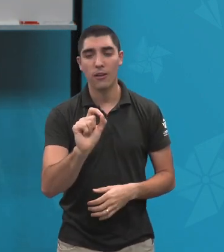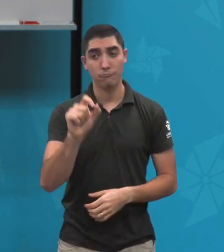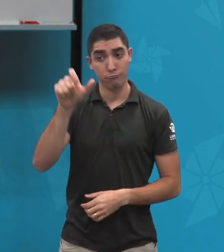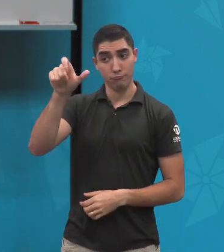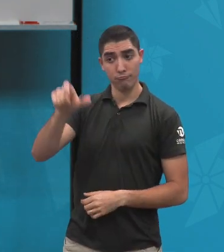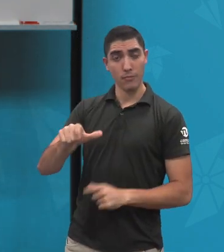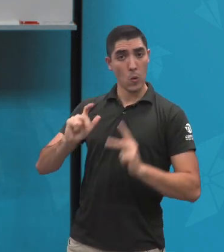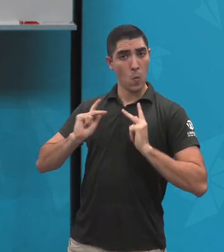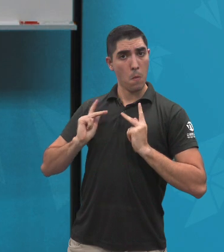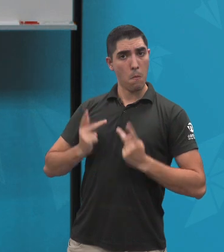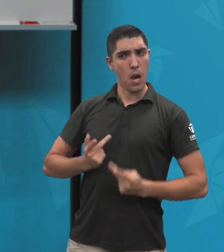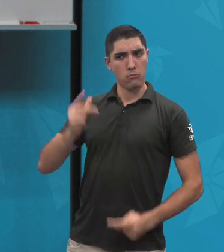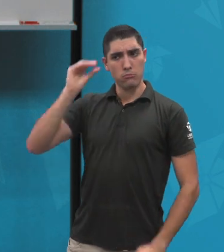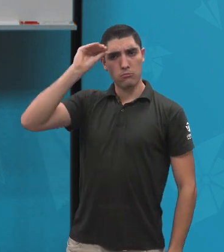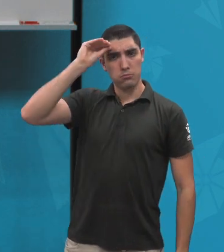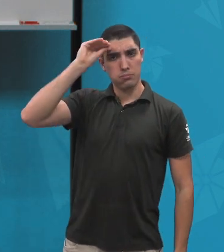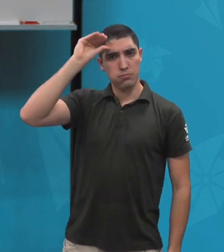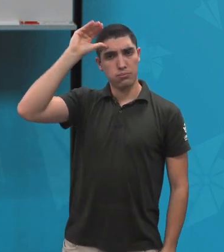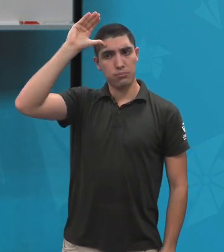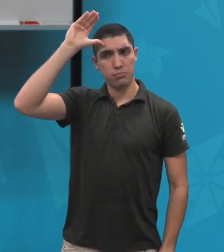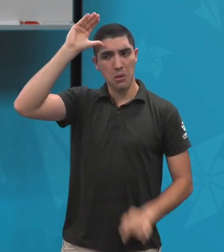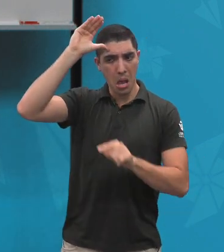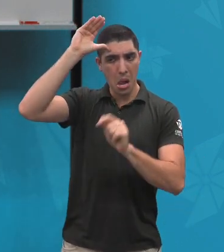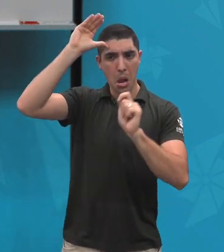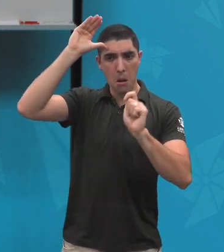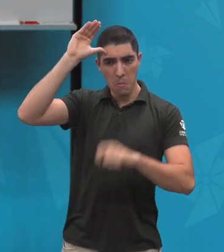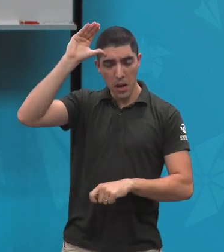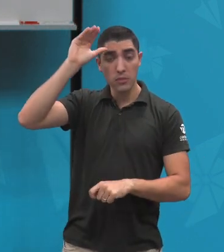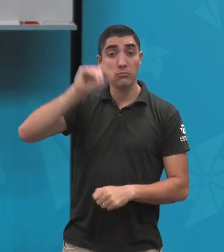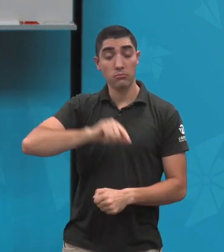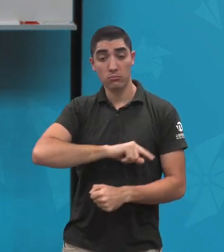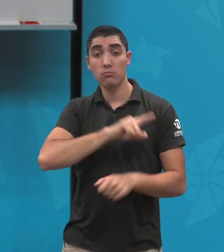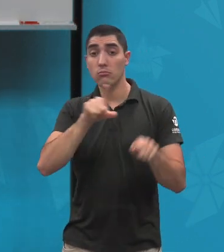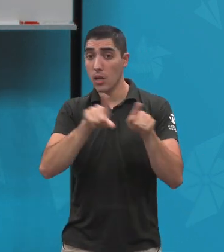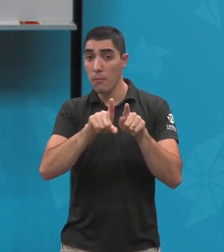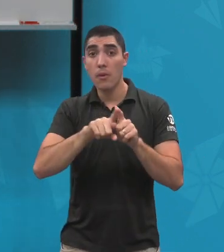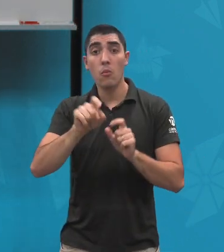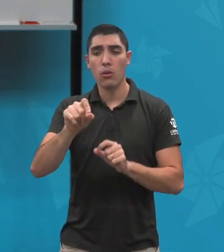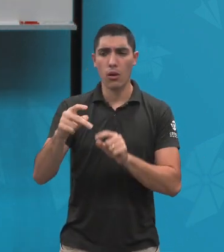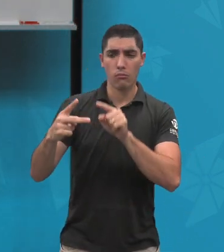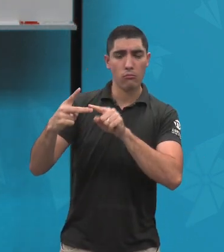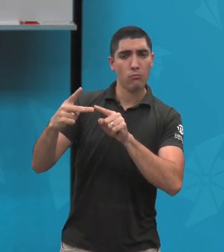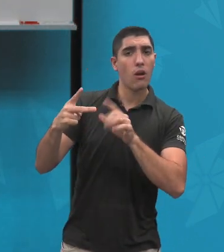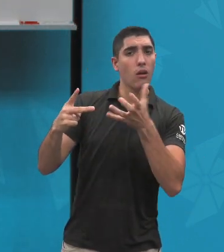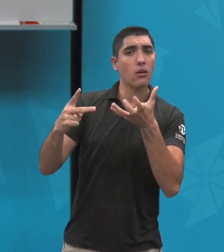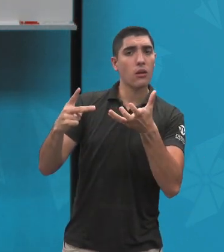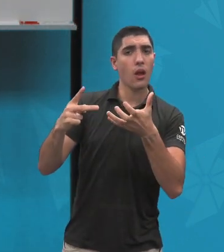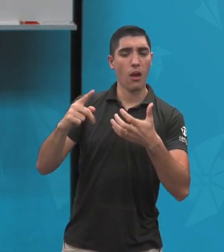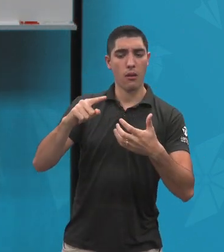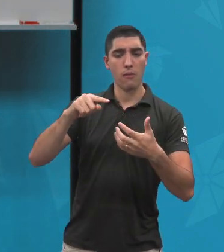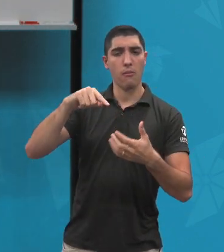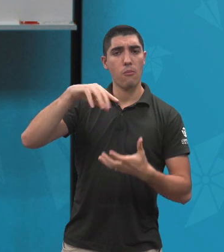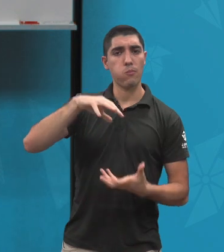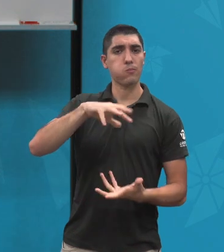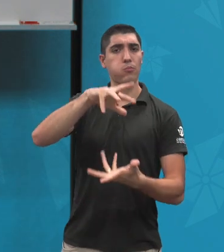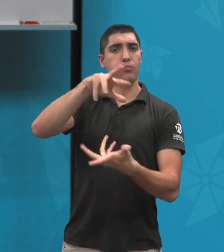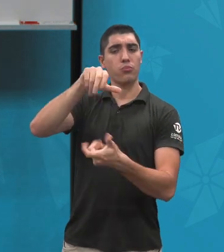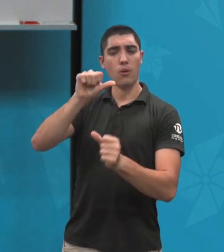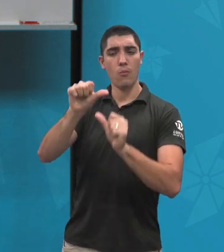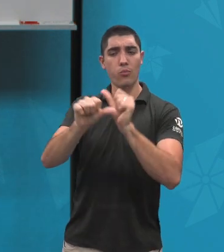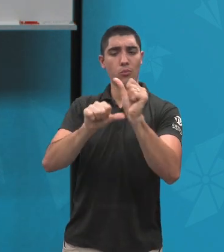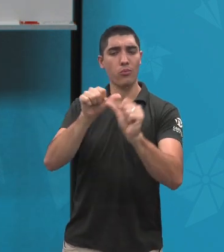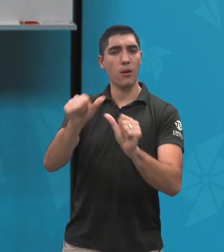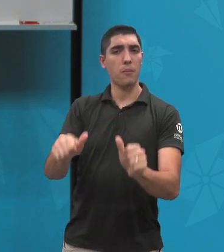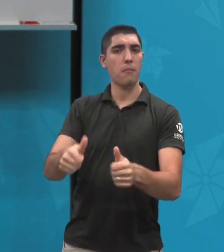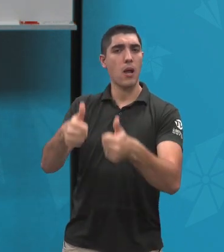de conhecimento que o ser humano tem e a potencialidade de transformação do mundo. O que